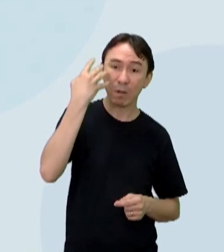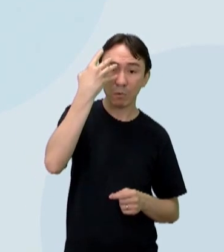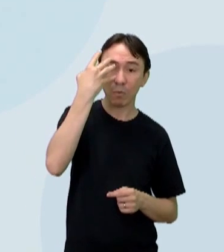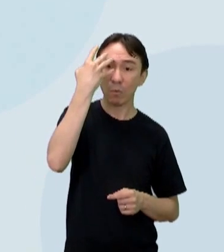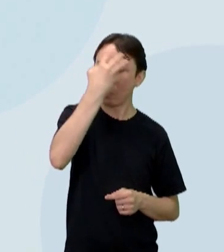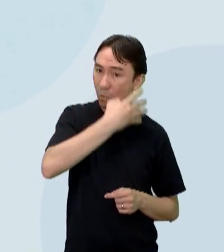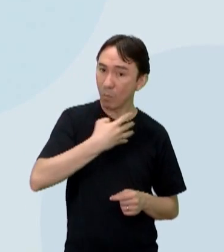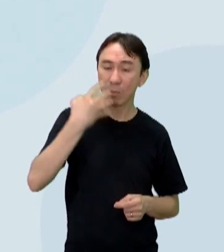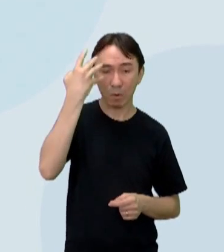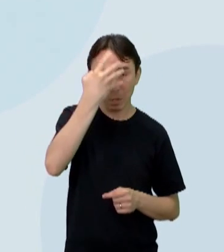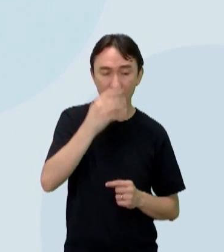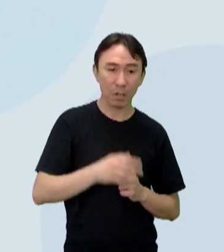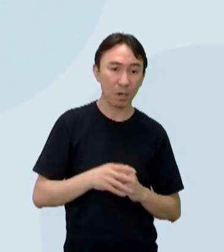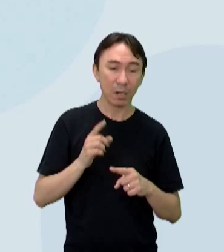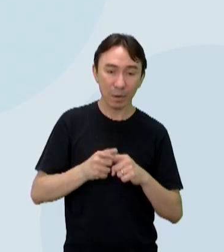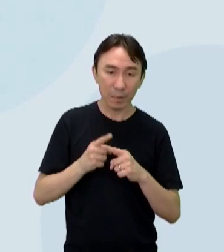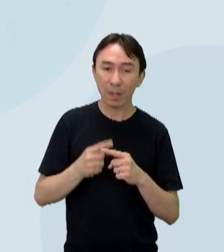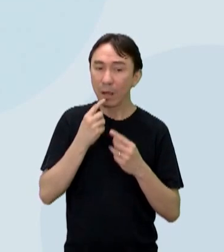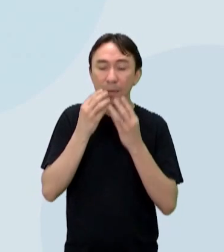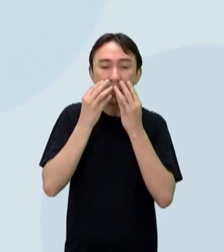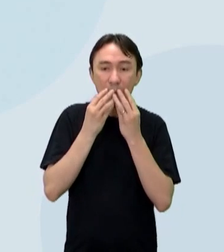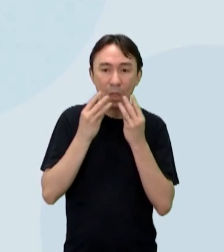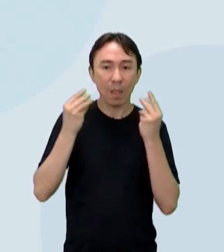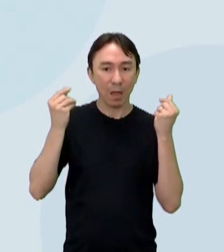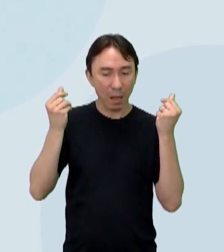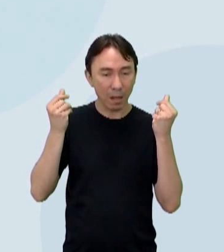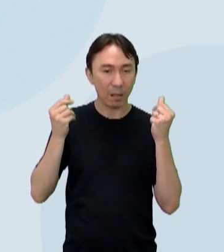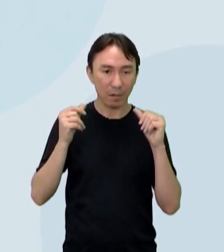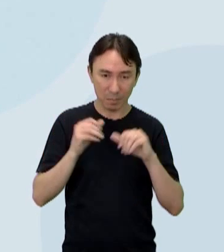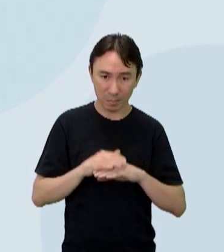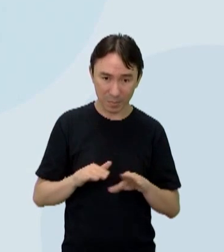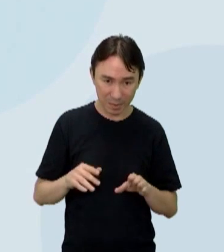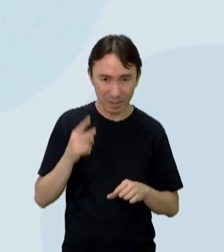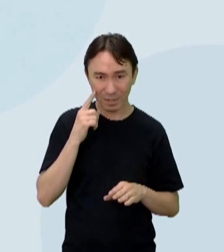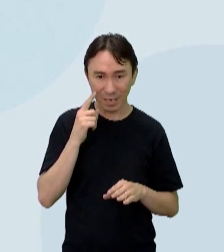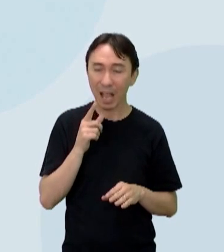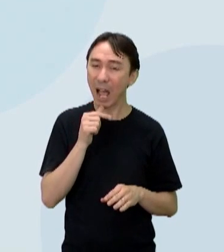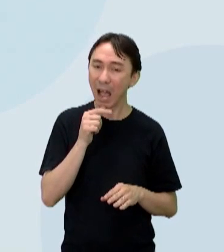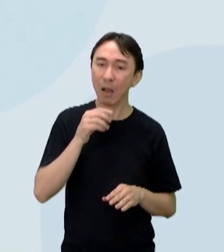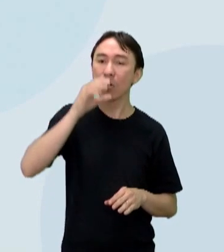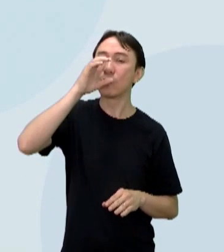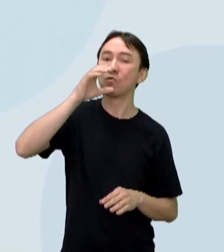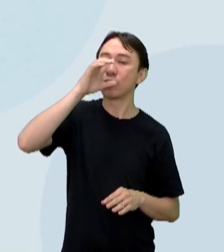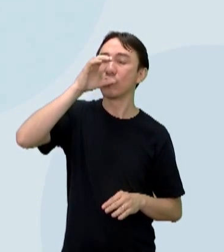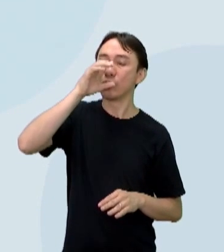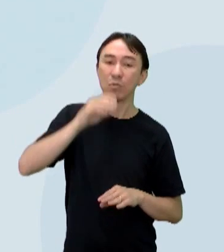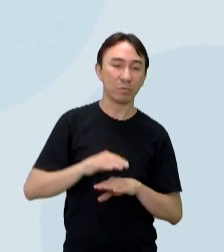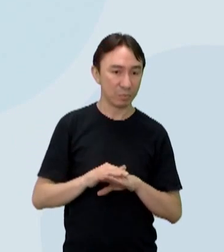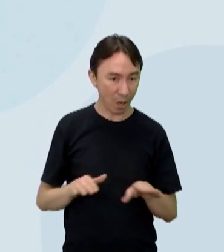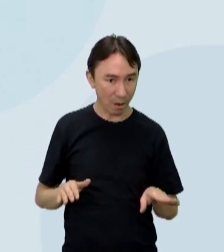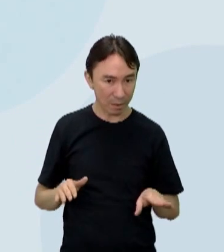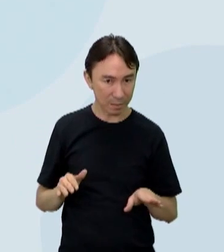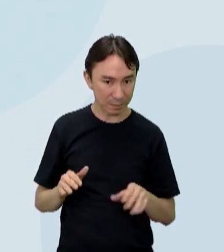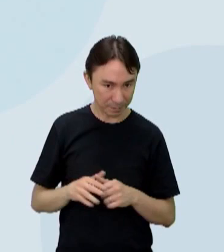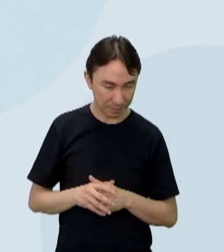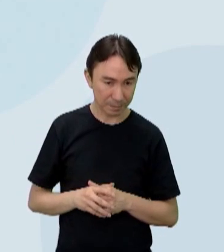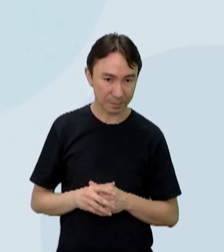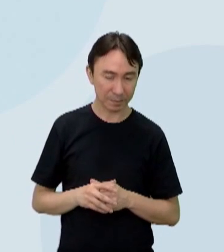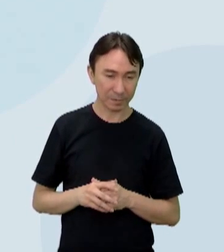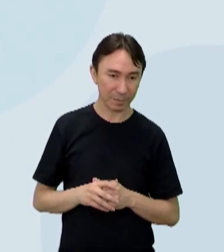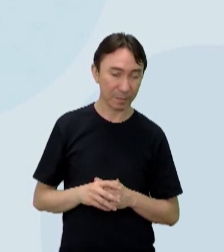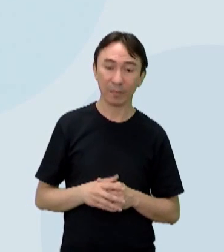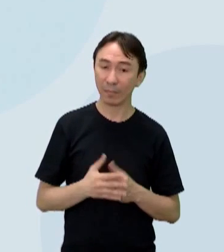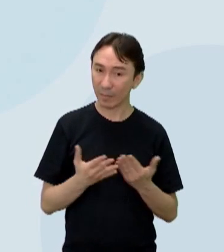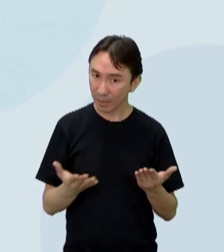para que a saliva neutralize a acidez bucal. Nesse intervalo, procure beber apenas água, né? Então, olha só,